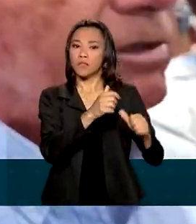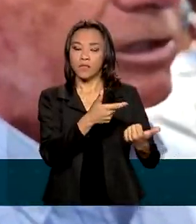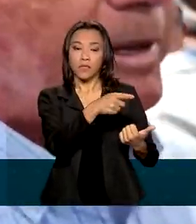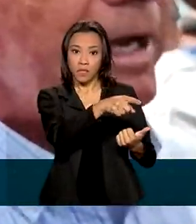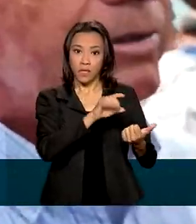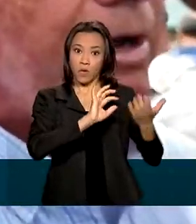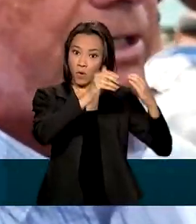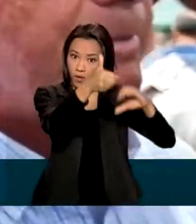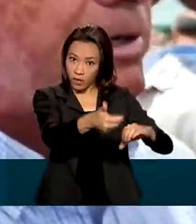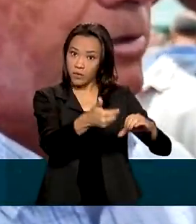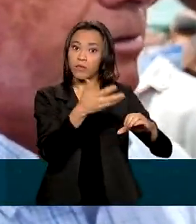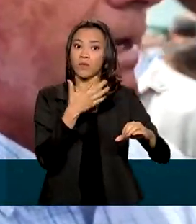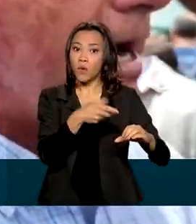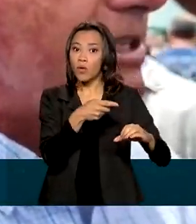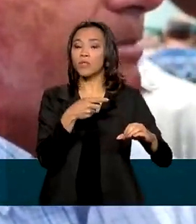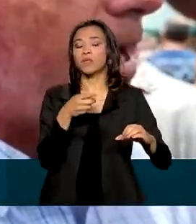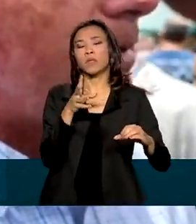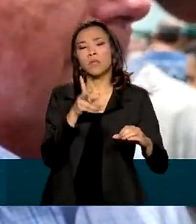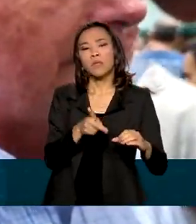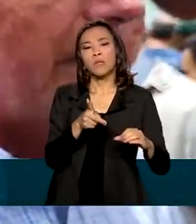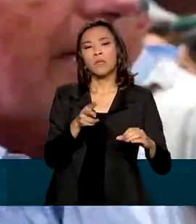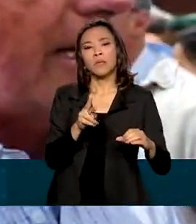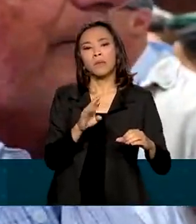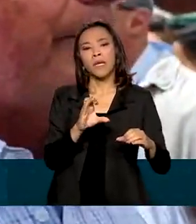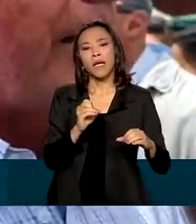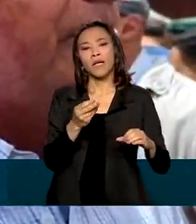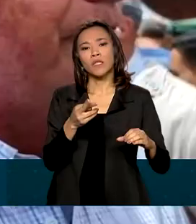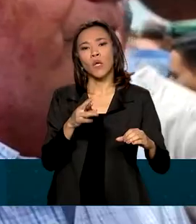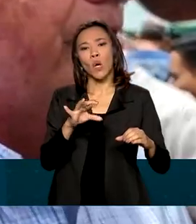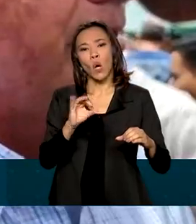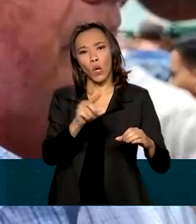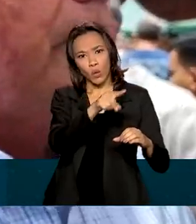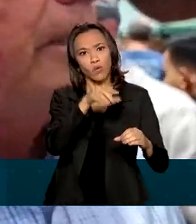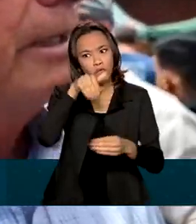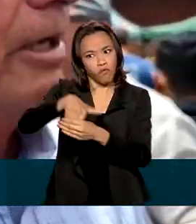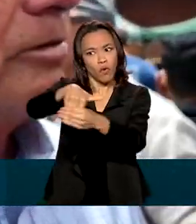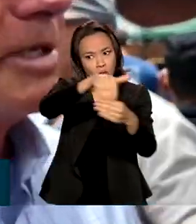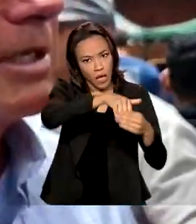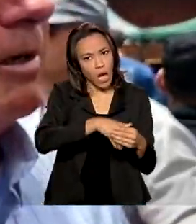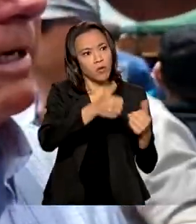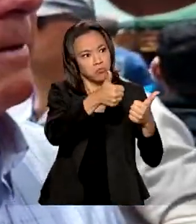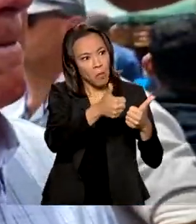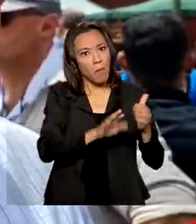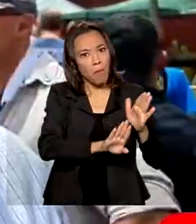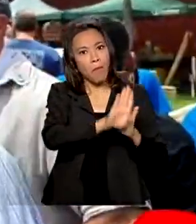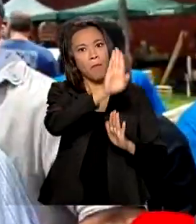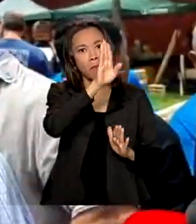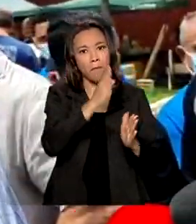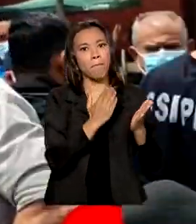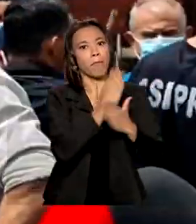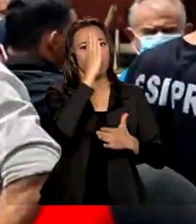a questão dos precatórios, que passou com uma larga margem de votos na comissão aí,